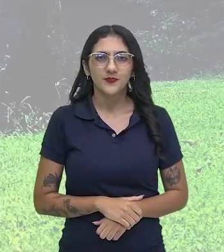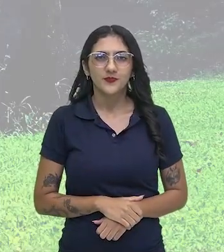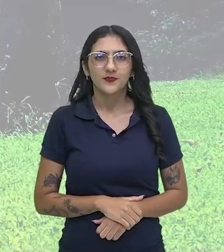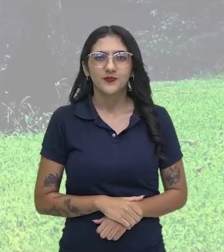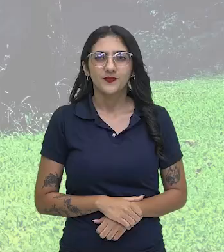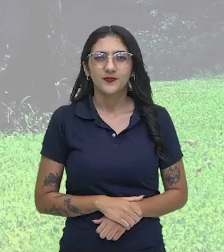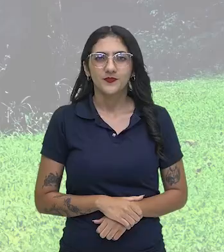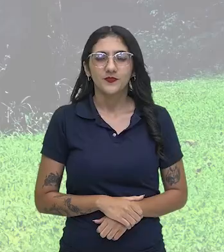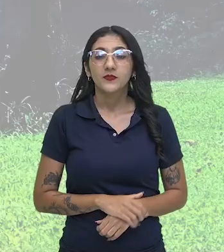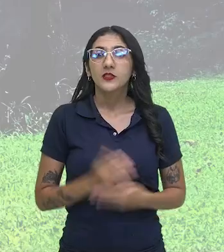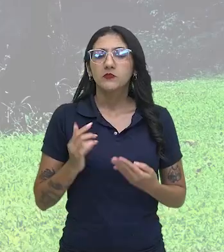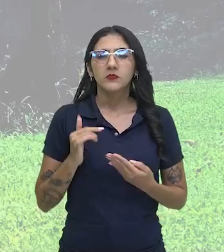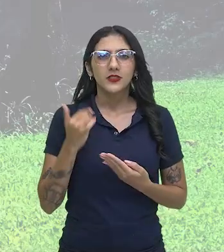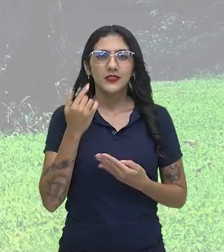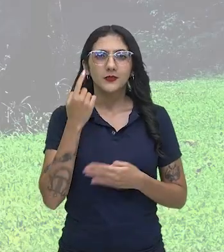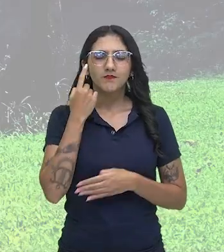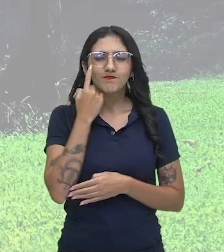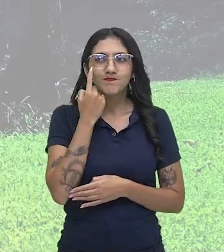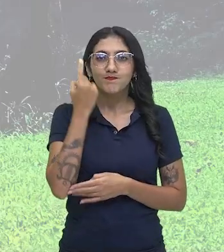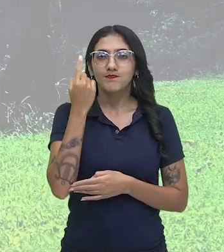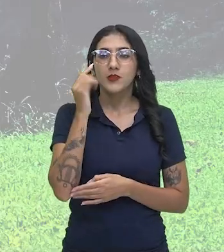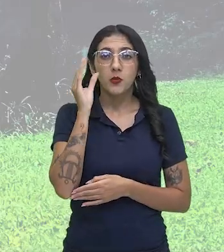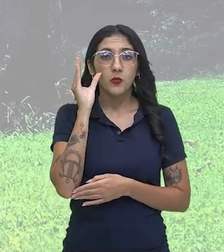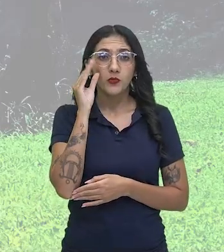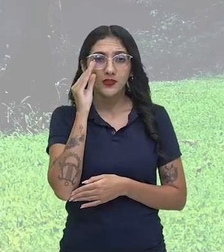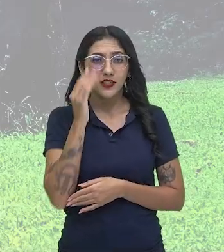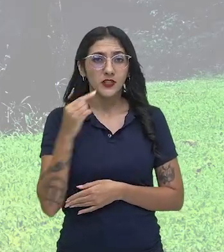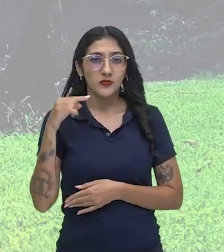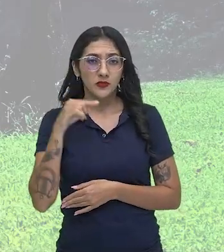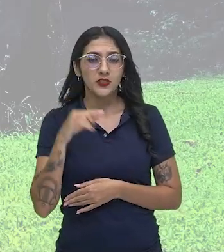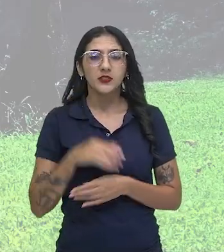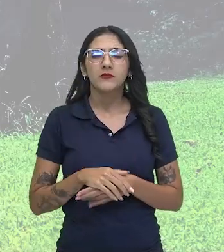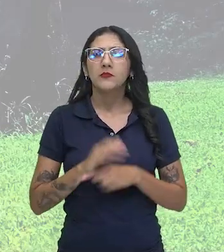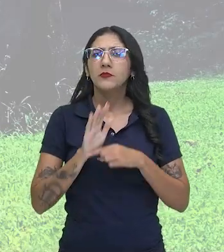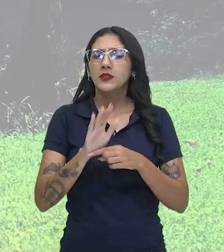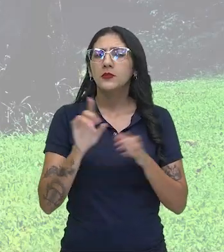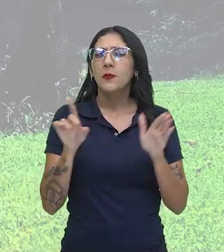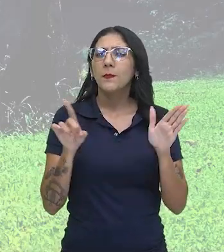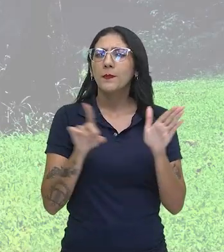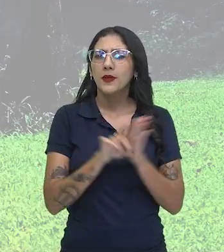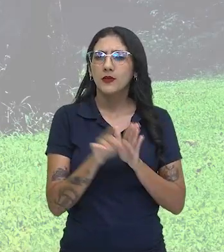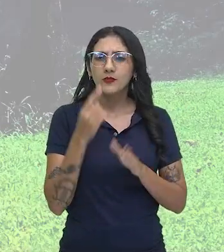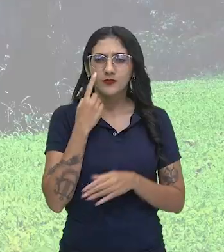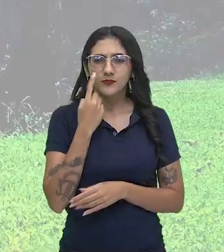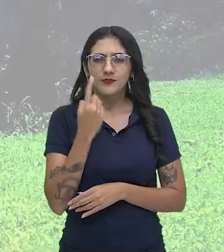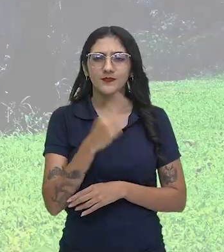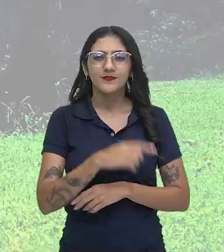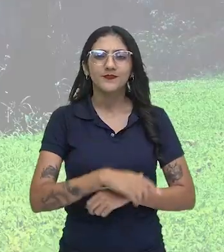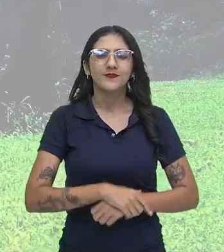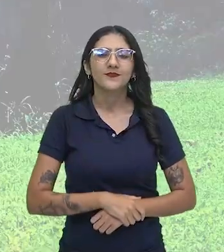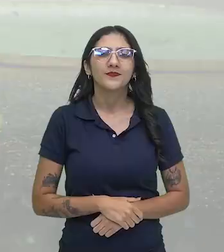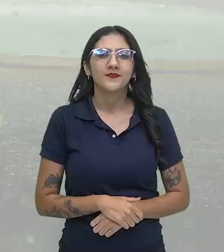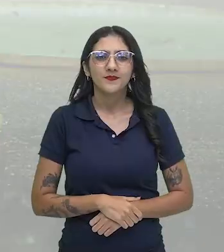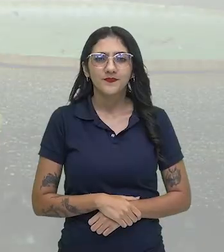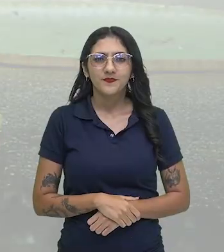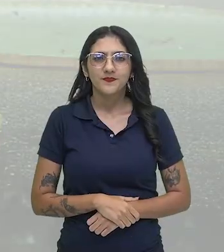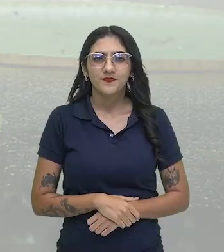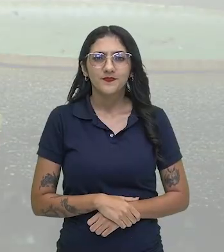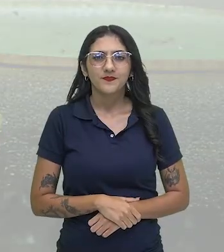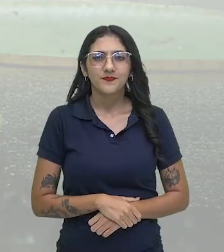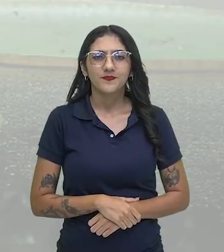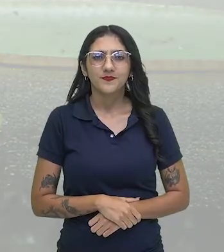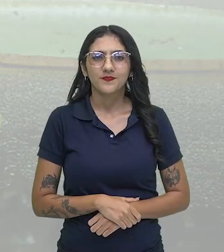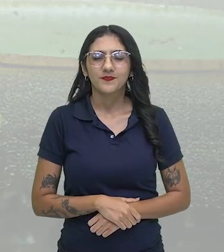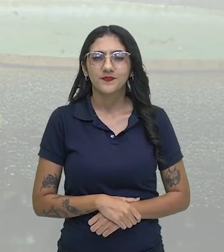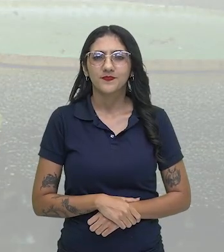gente despertar a curiosidade de vocês, trouxemos uma perguntinha, vamos conferir. Vamos ver qual é a